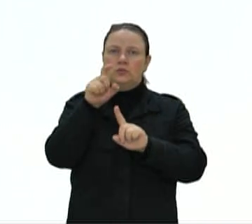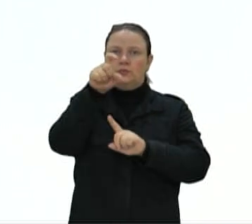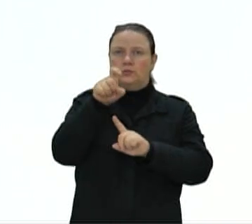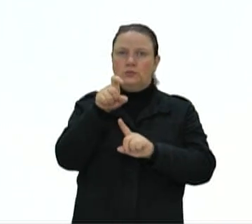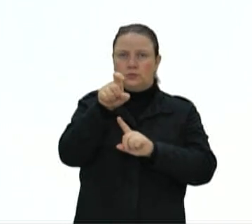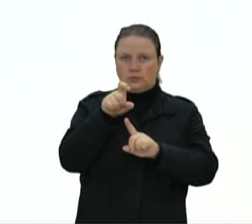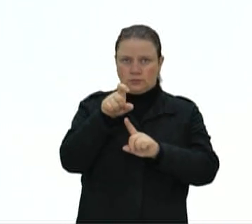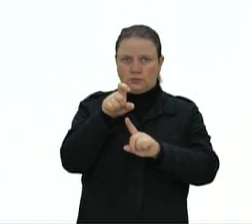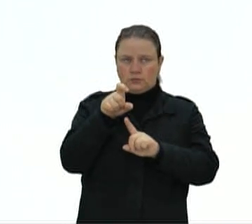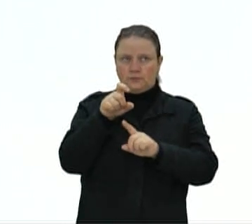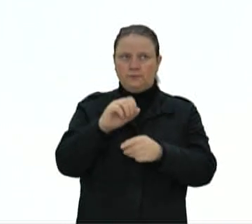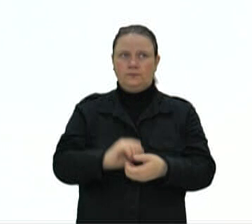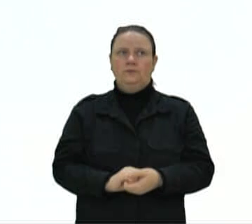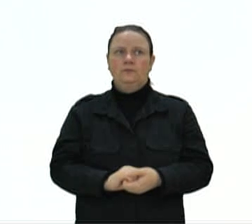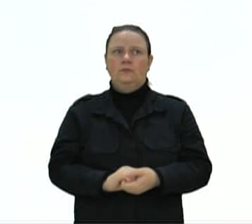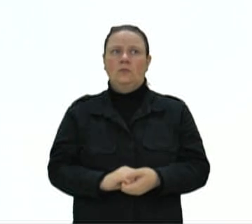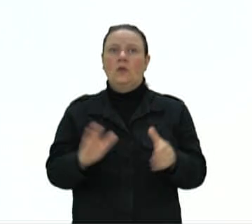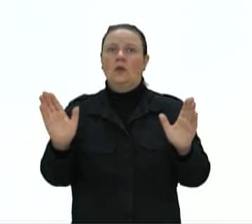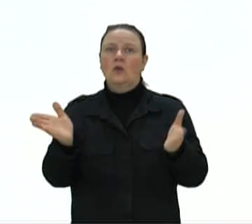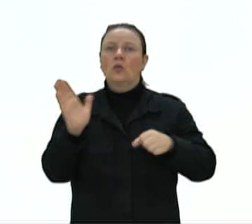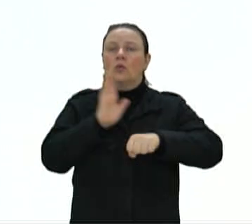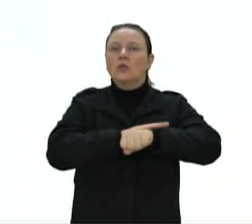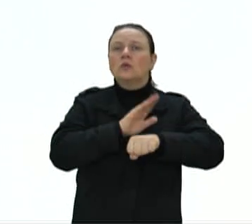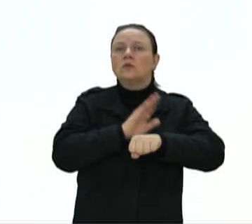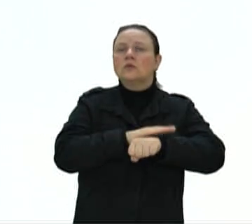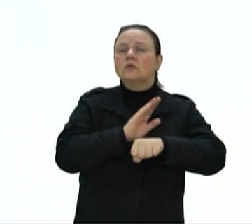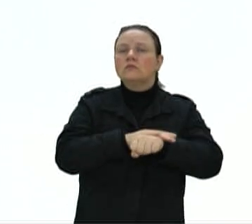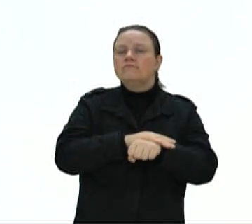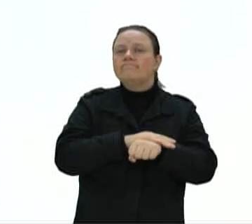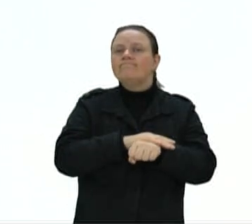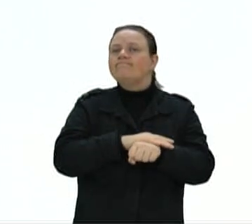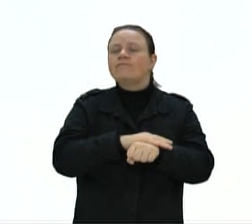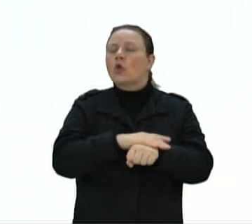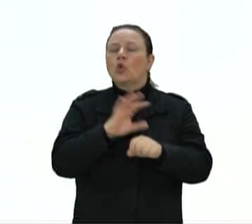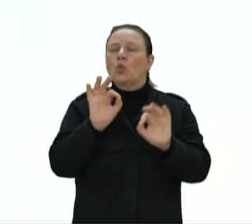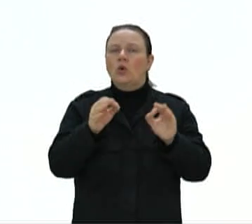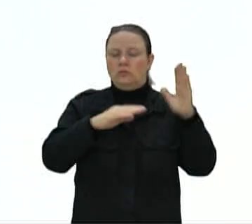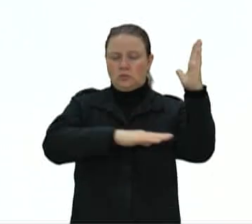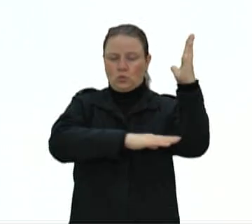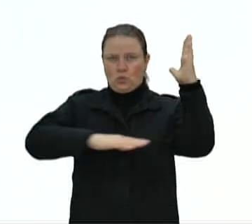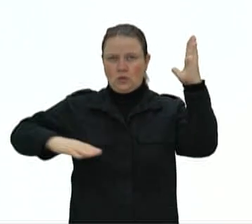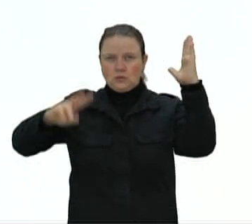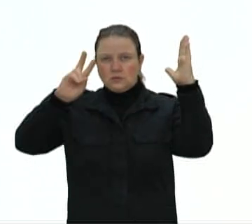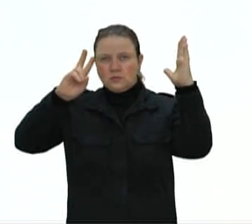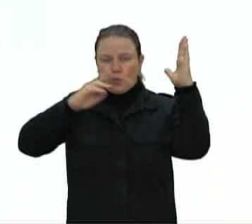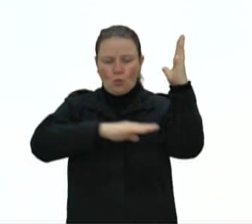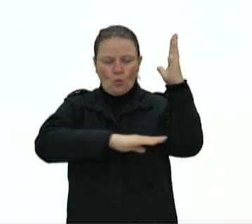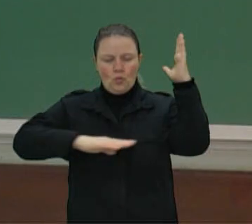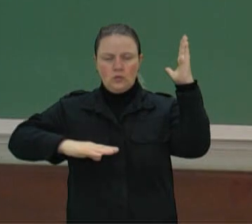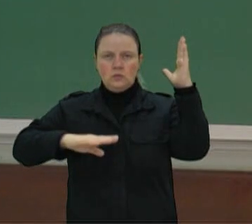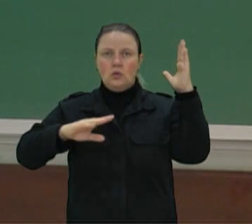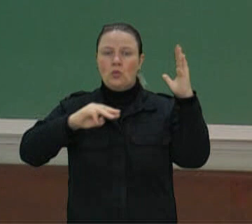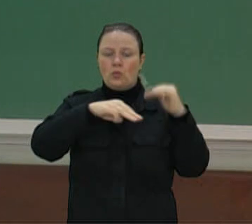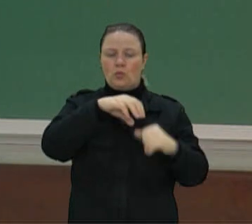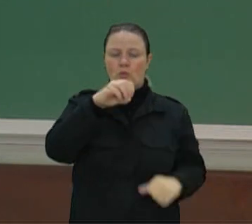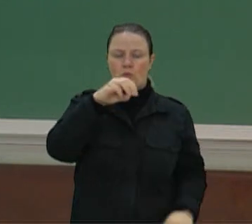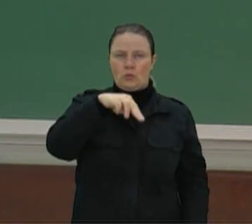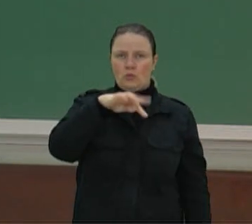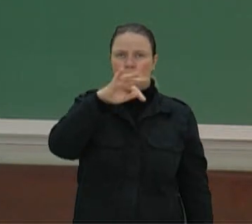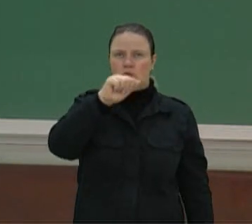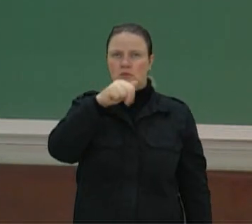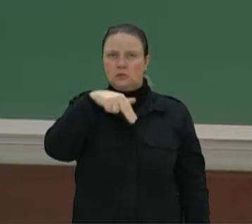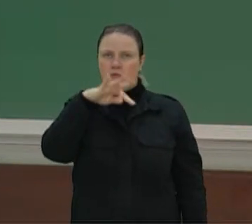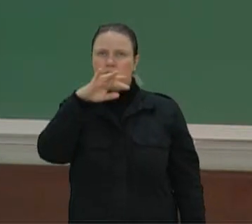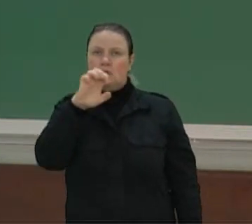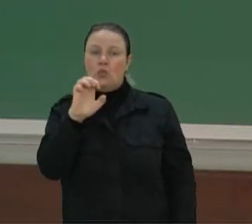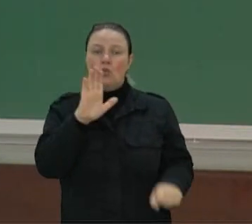em função do tempo, que é exatamente o nosso gráfico, né? O montante não está em função do tempo que você vai